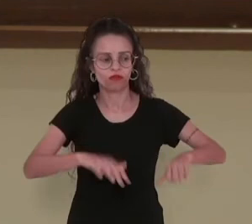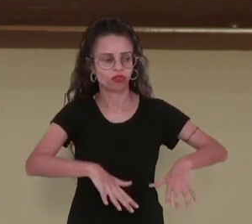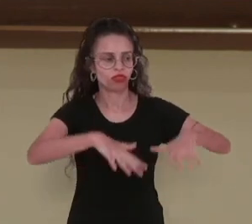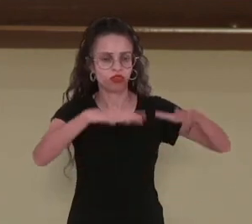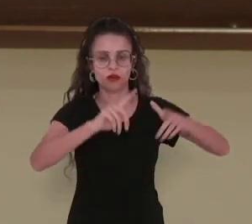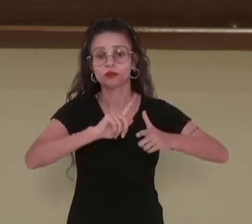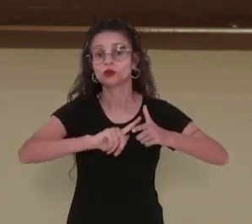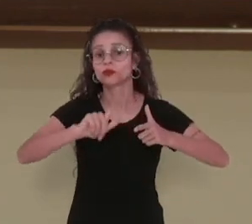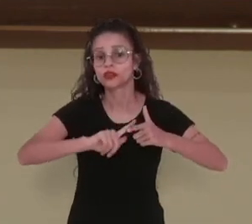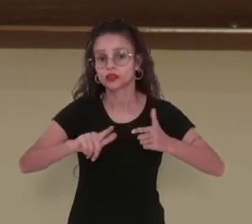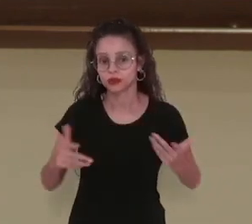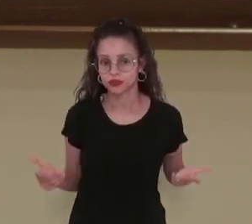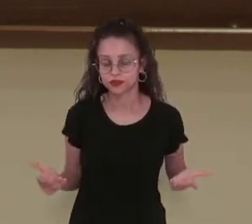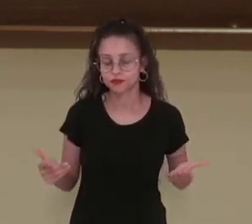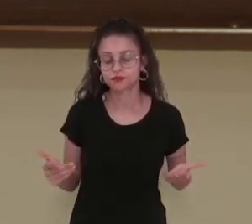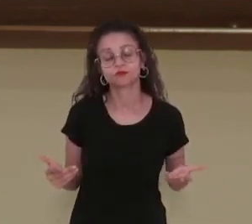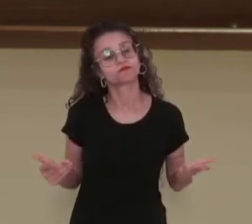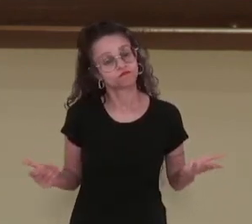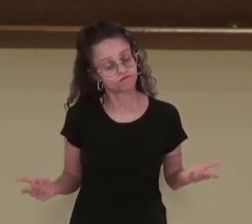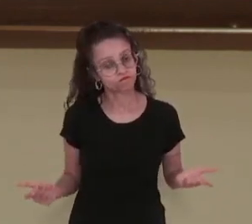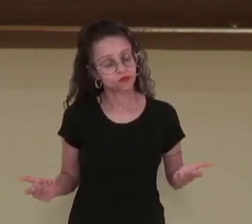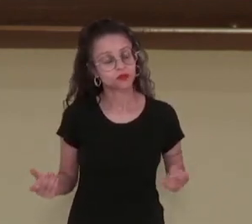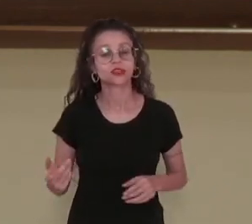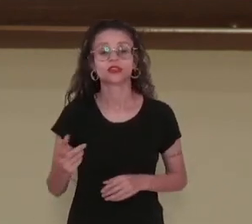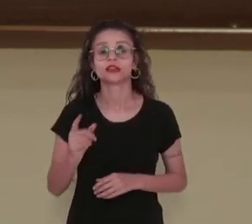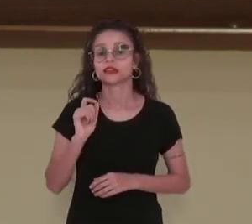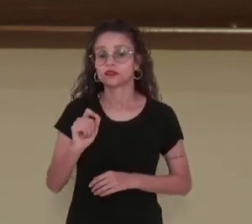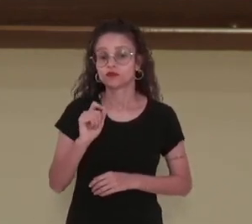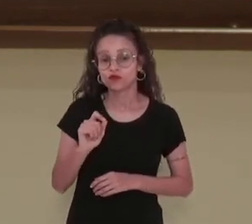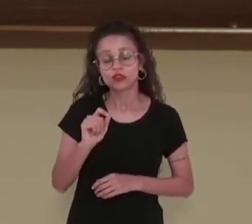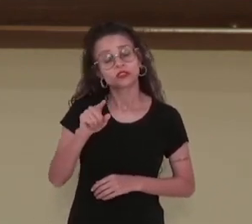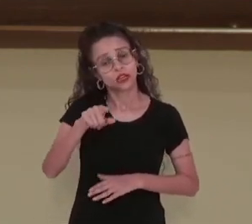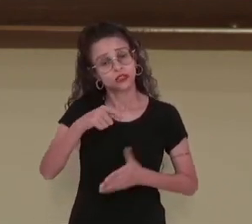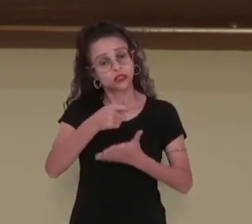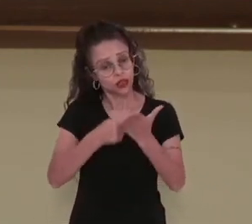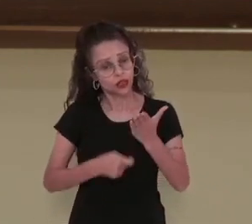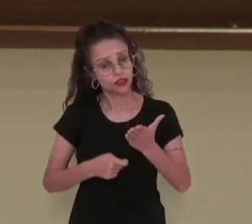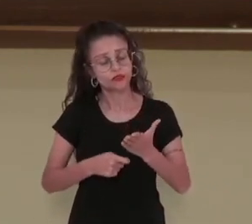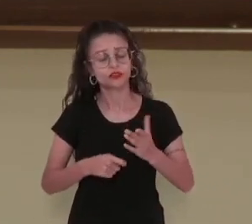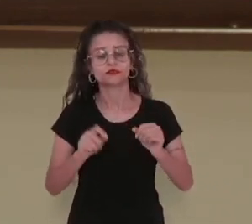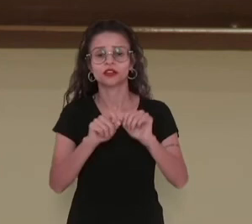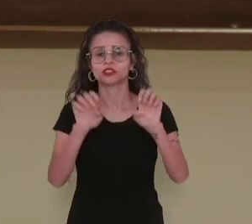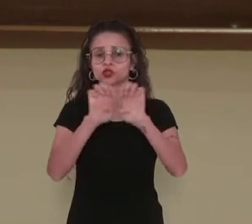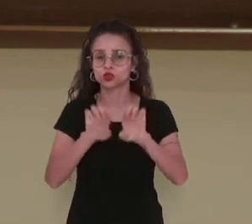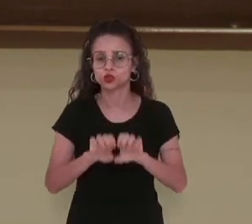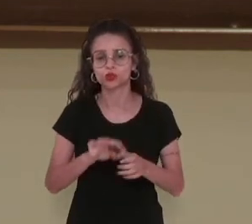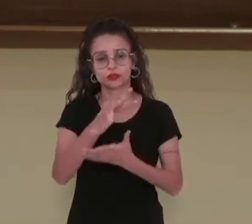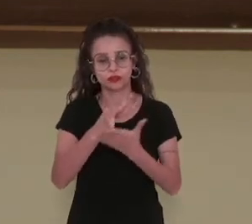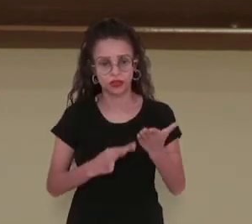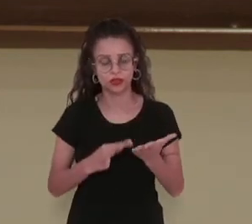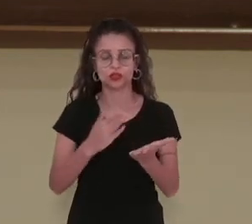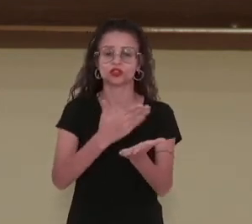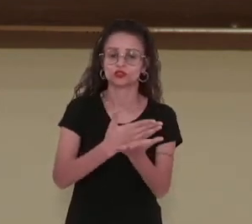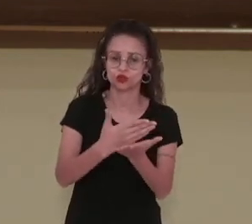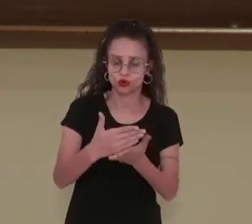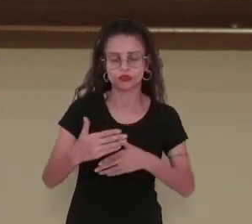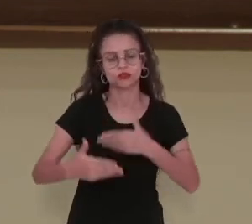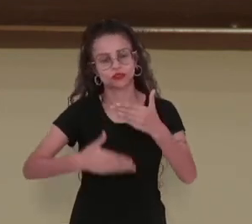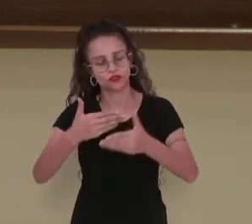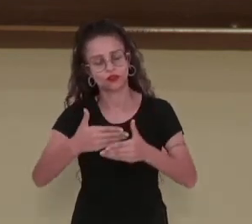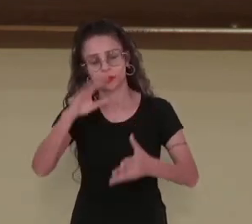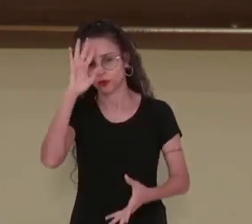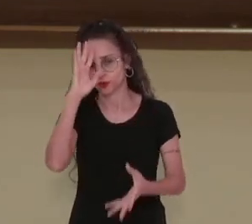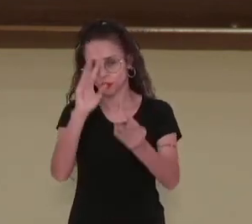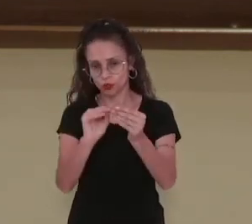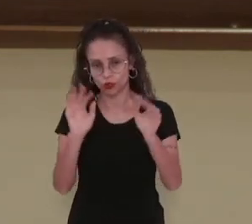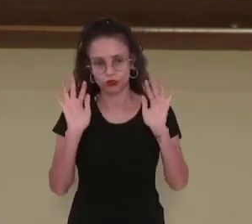dar problema, né? Então, ao escrever isso, você estrutura o seu texto em introdução, desenvolvimento,